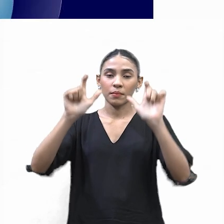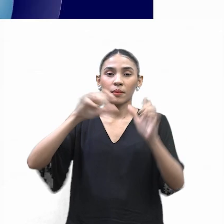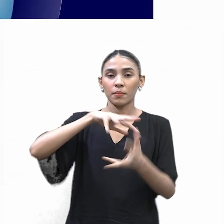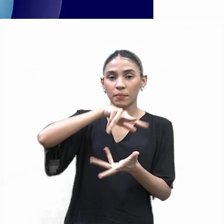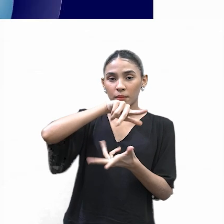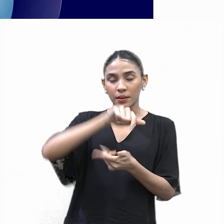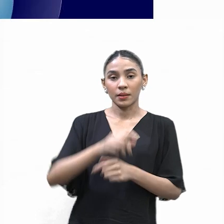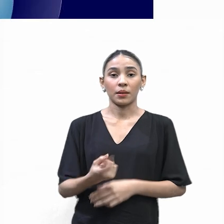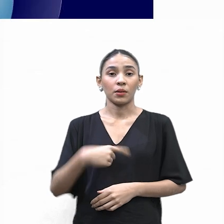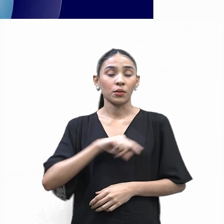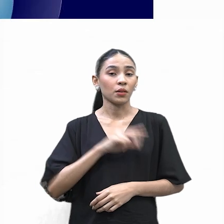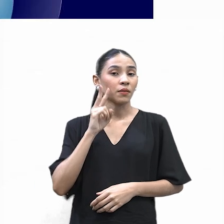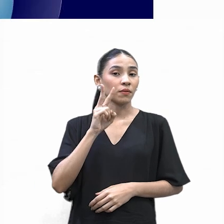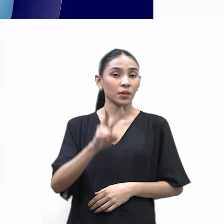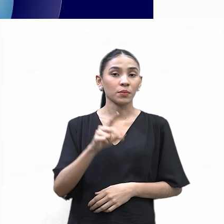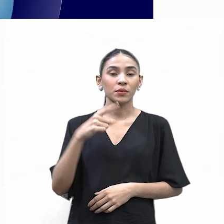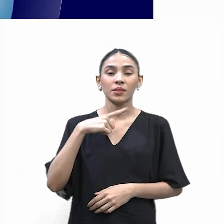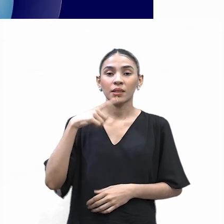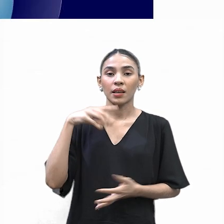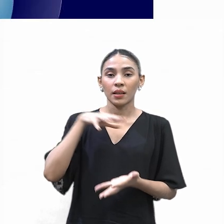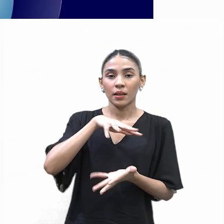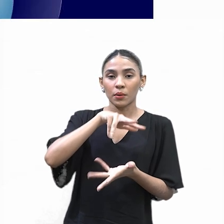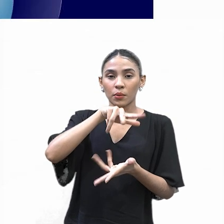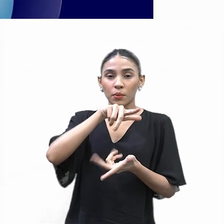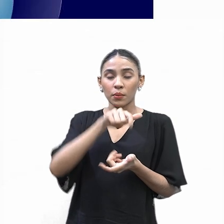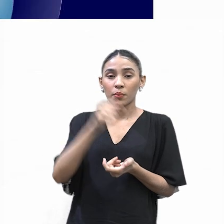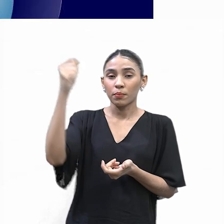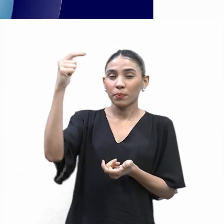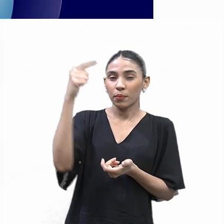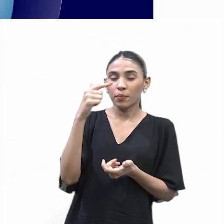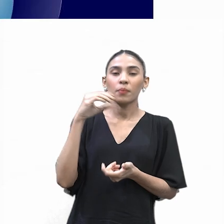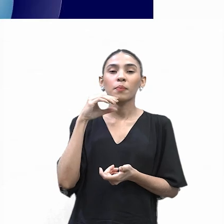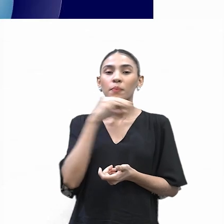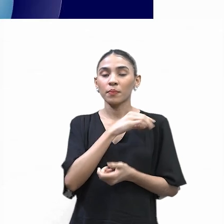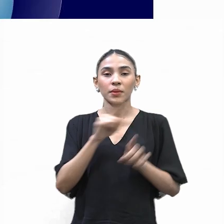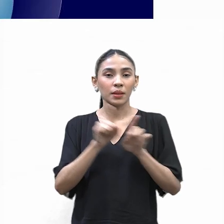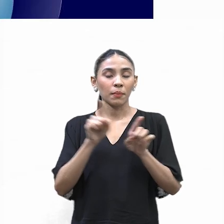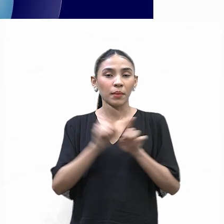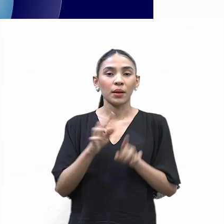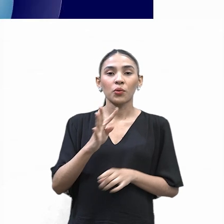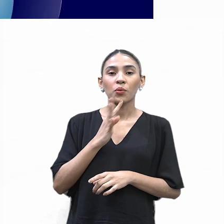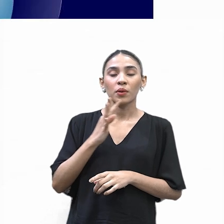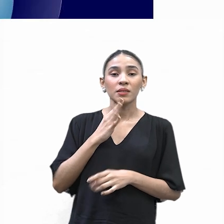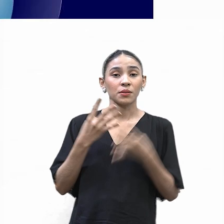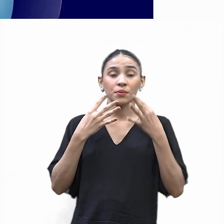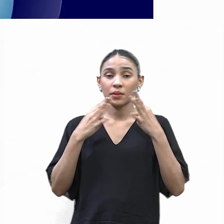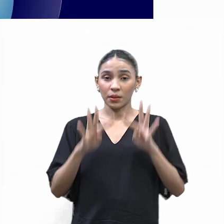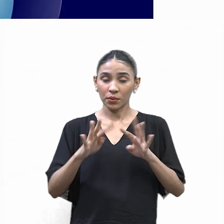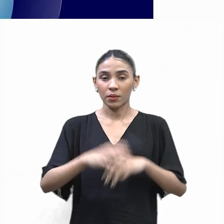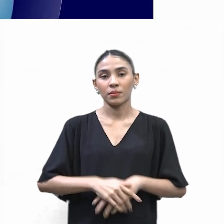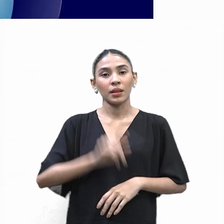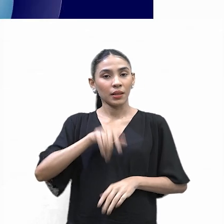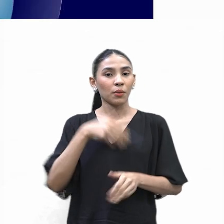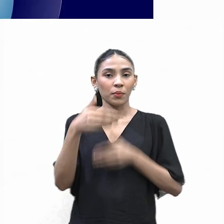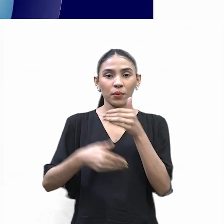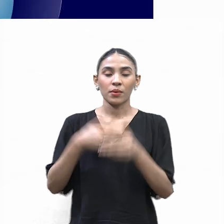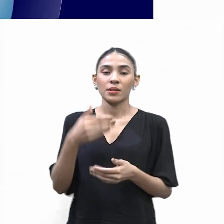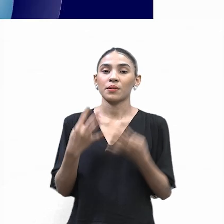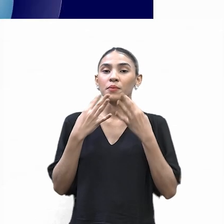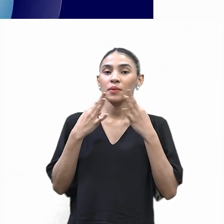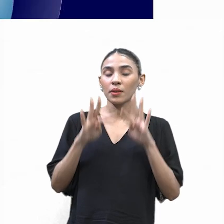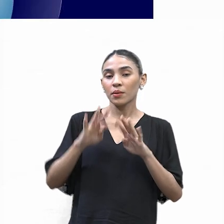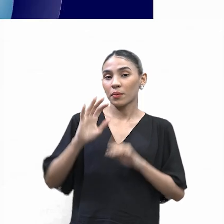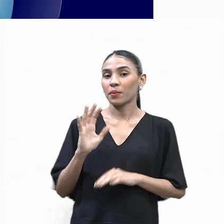Nós vemos aí que existe o efeito estufa, que é também conhecido aí como efeito estufa natural, né? Que é um processo natural